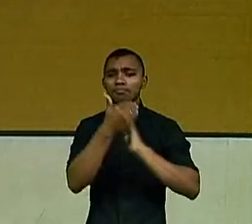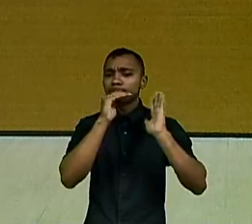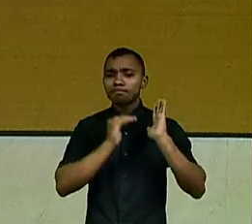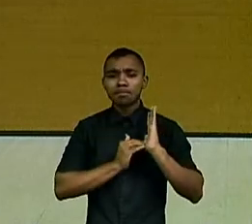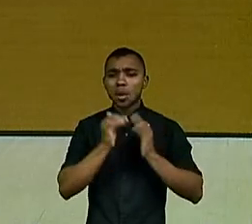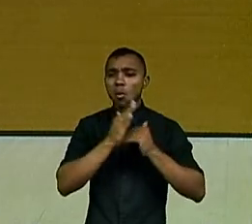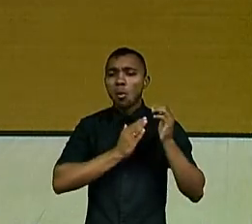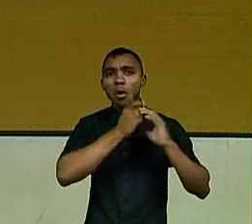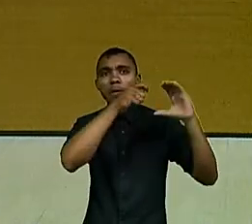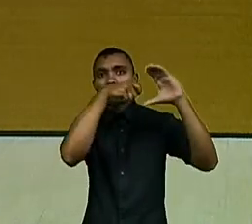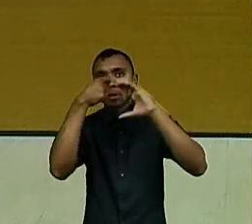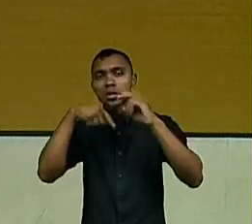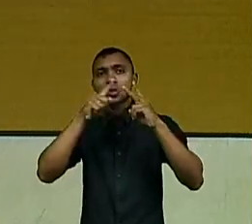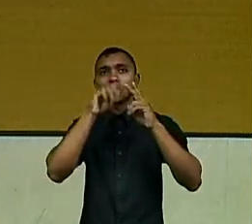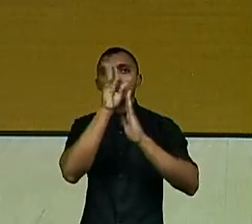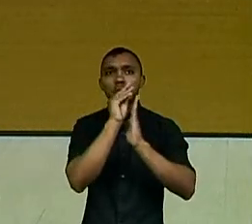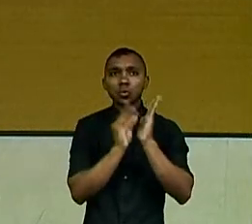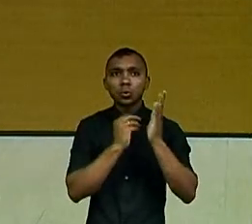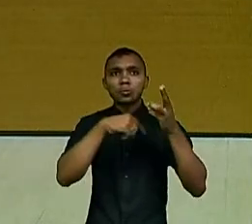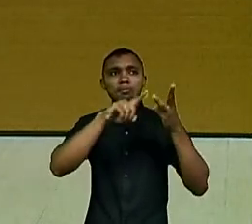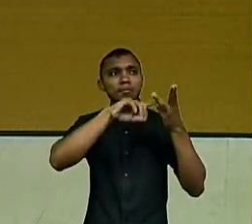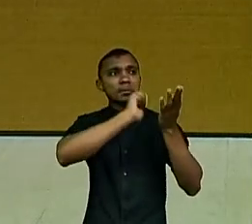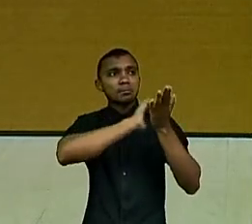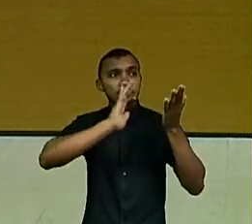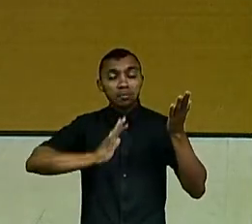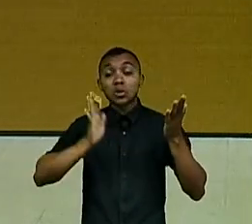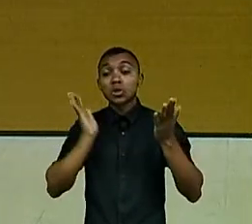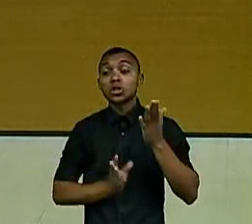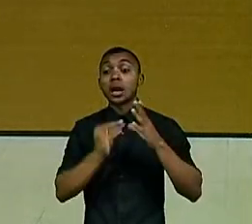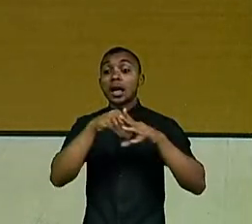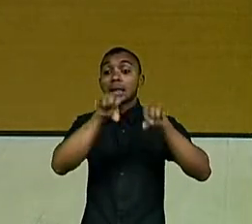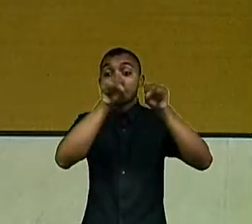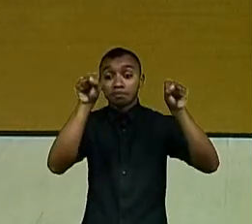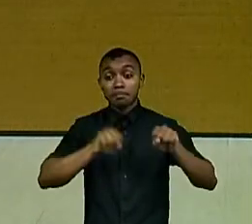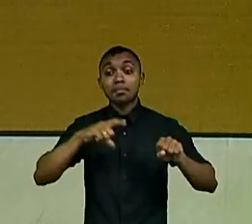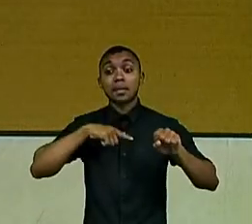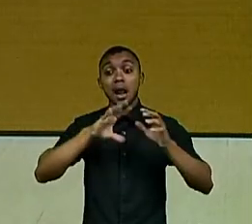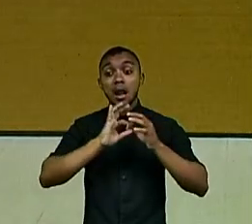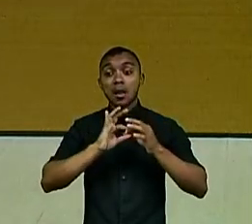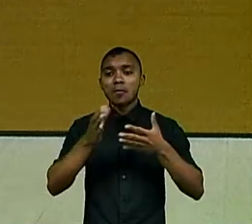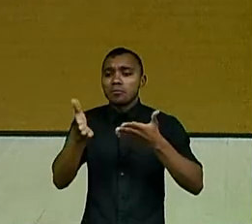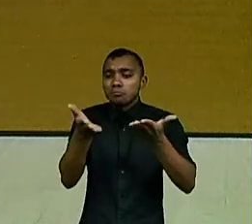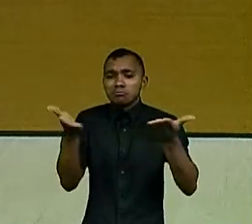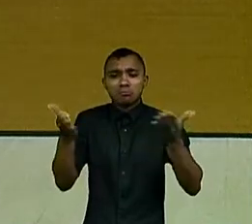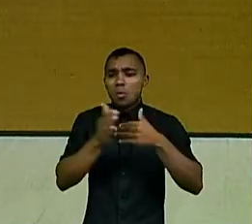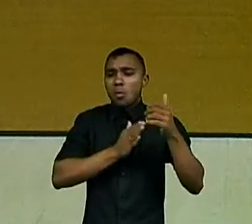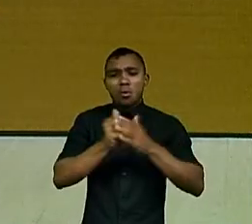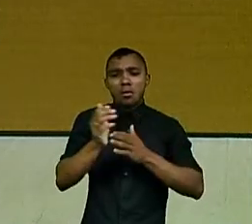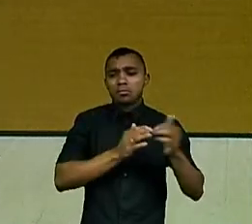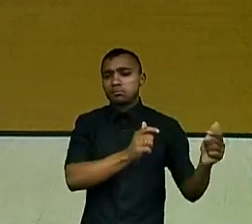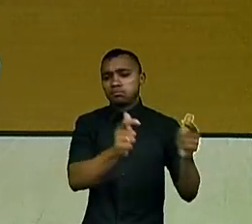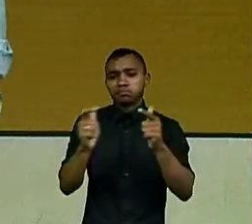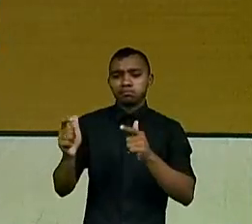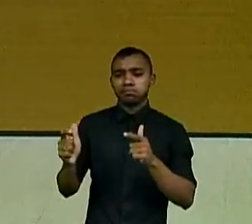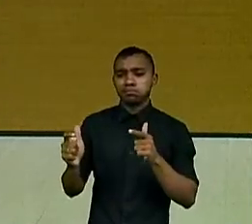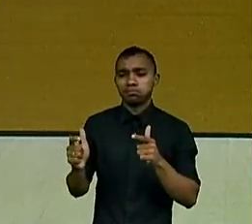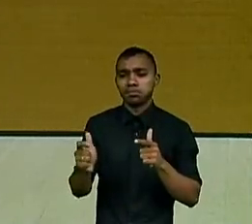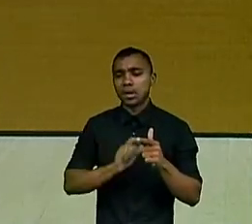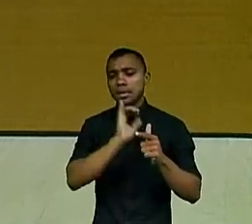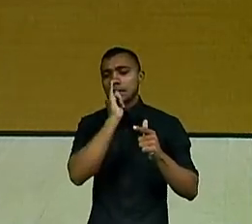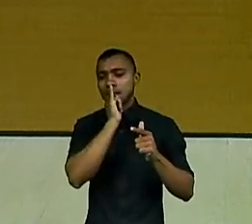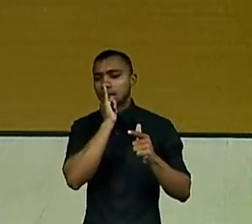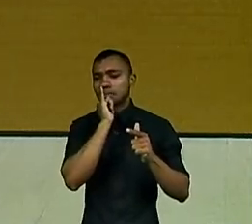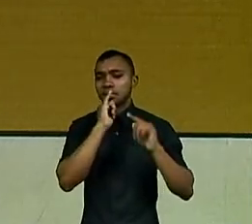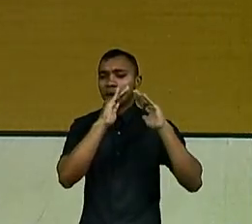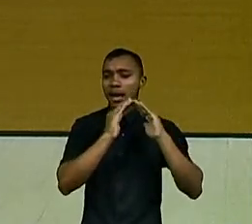tem lá costumo dizer que é uma maravilha não importa onde você esteja né você pode estar aqui presencialmente você pode estar em algum lugar do